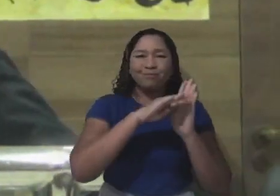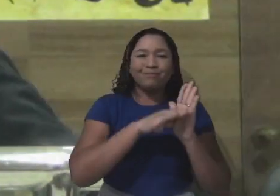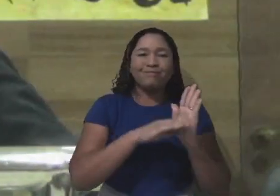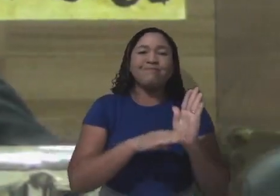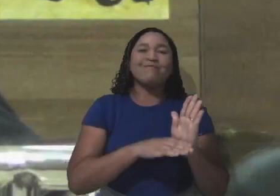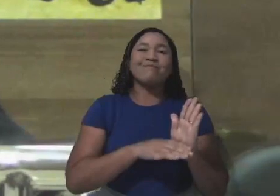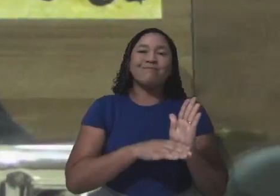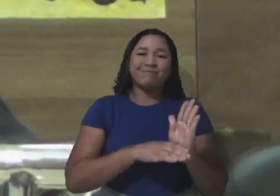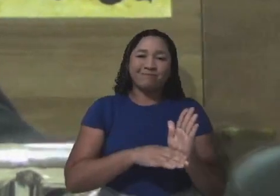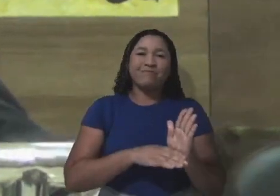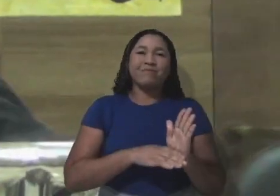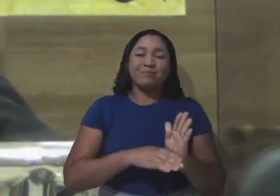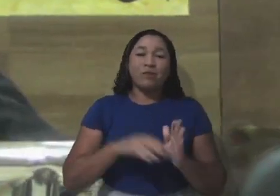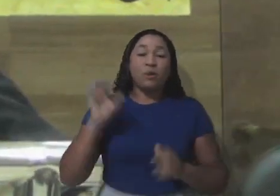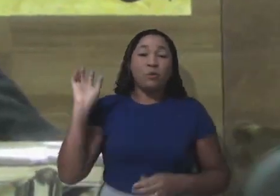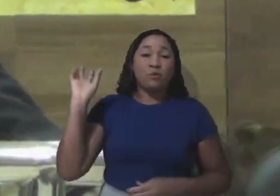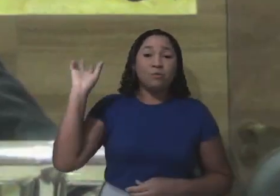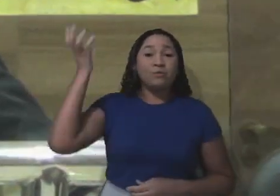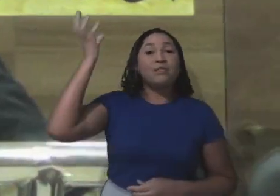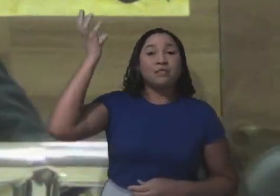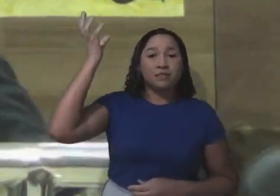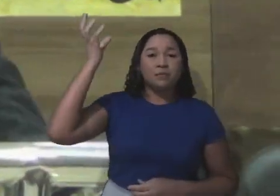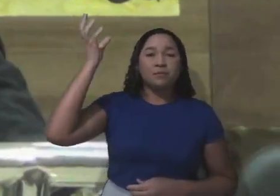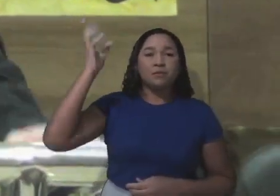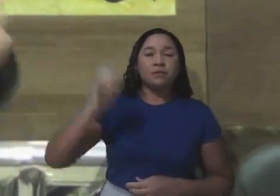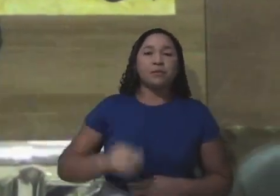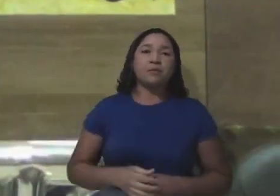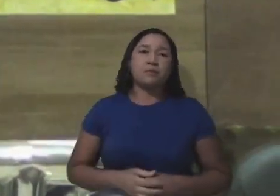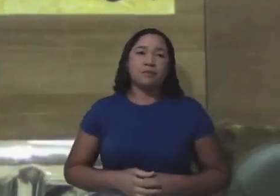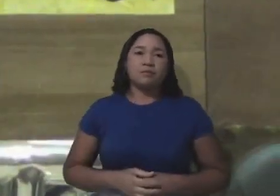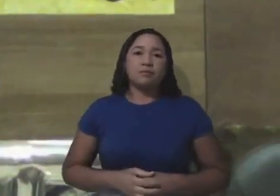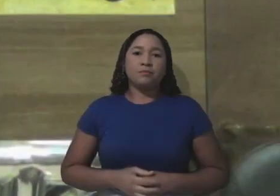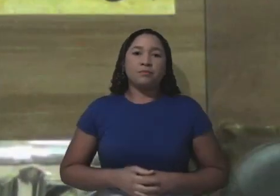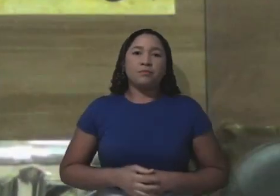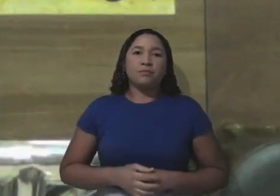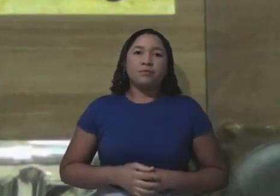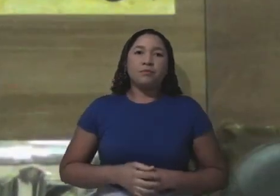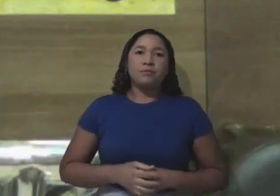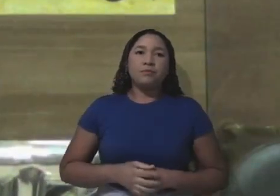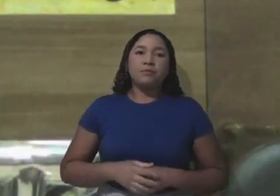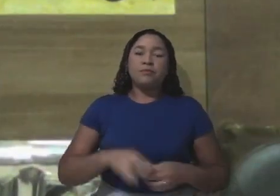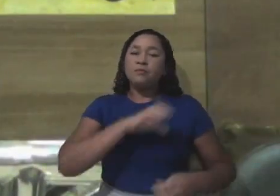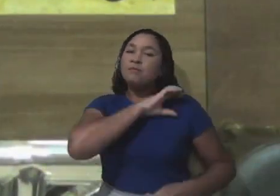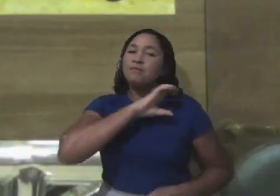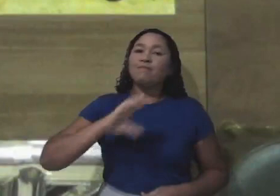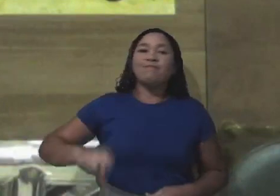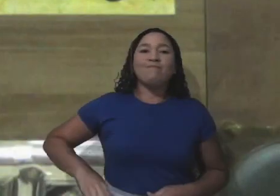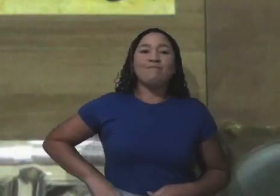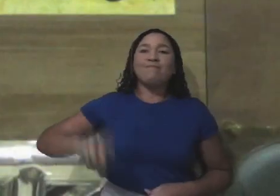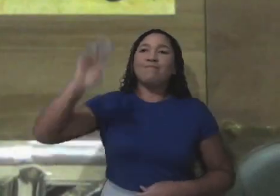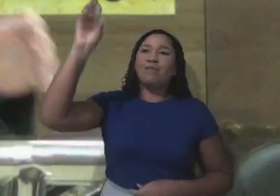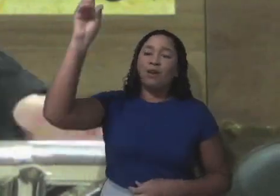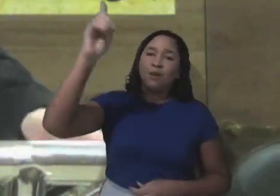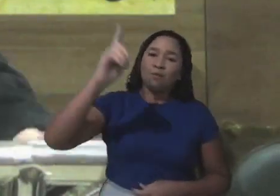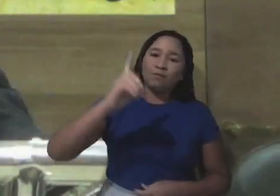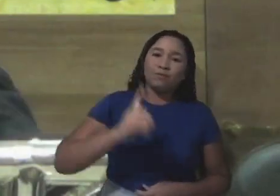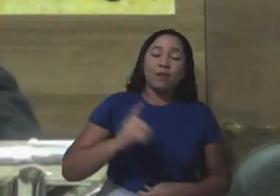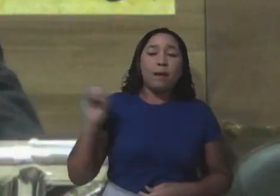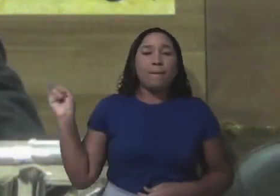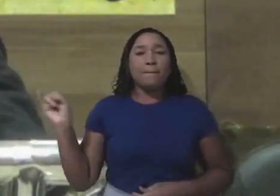forma, da doutrina acerca da volta de Cristo é relevante para